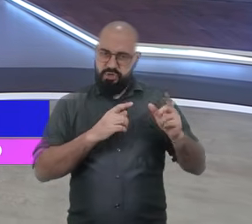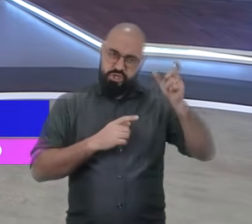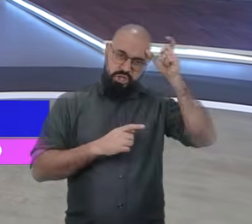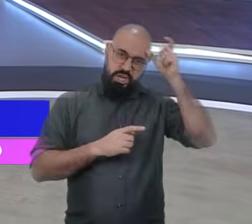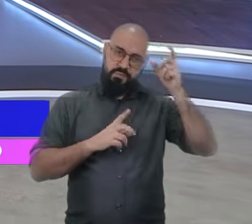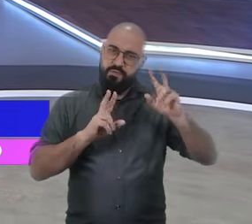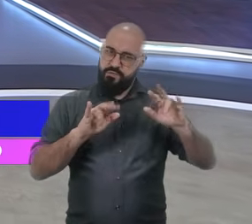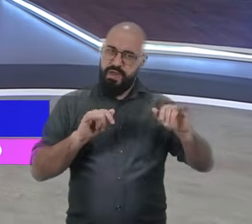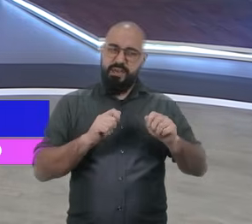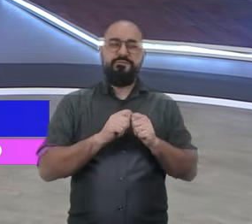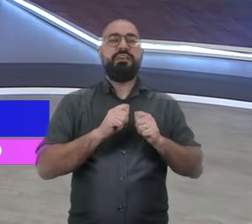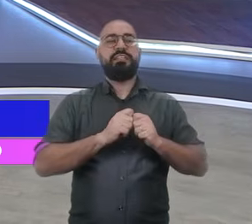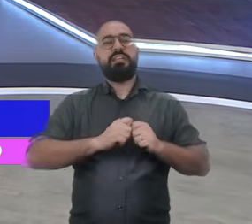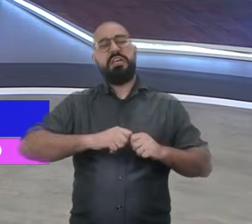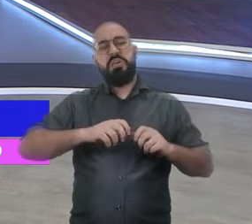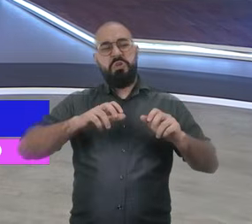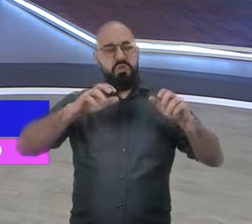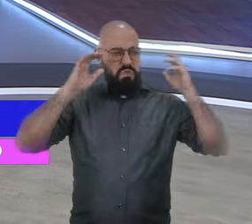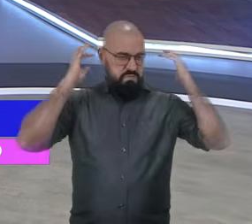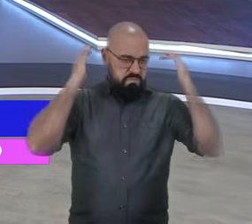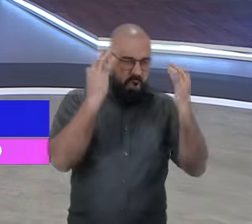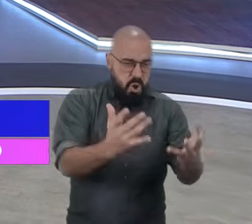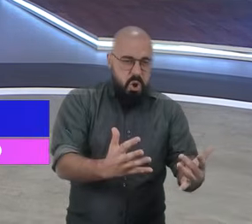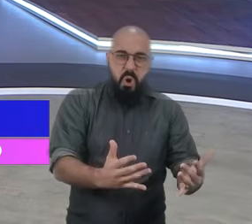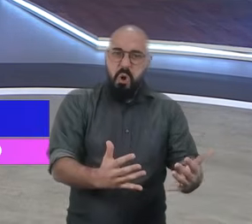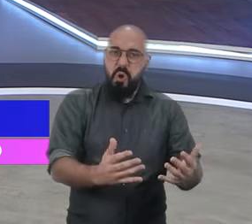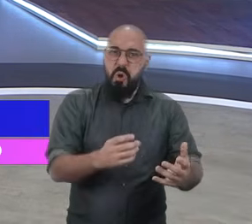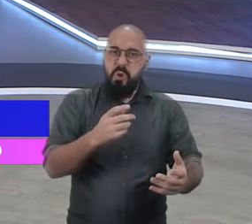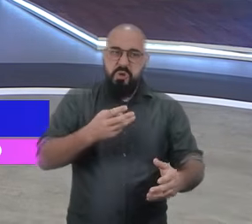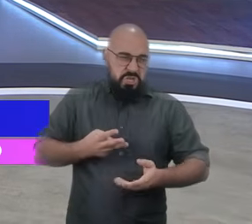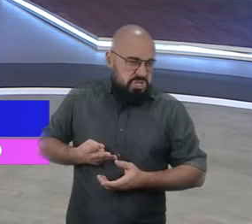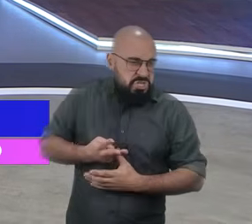juízo divino? Aí está a grande questão.